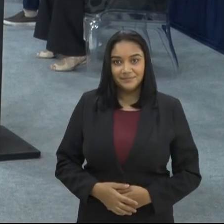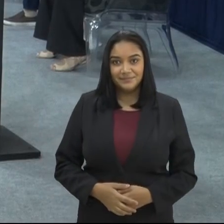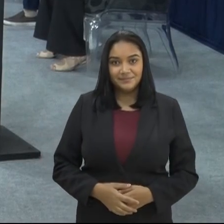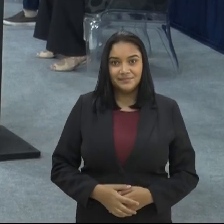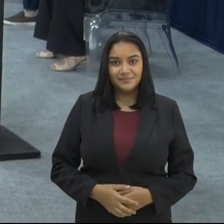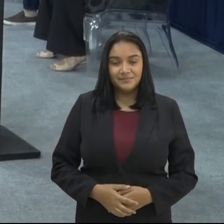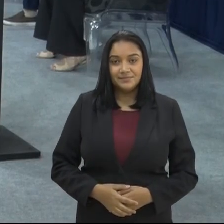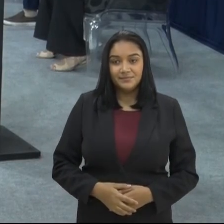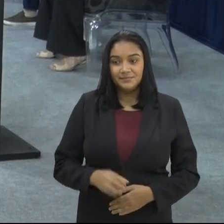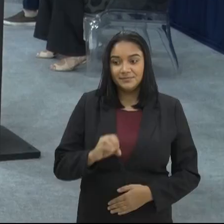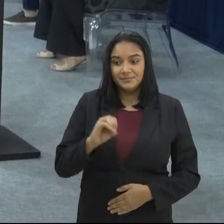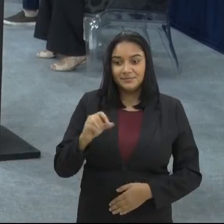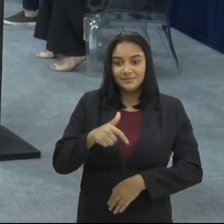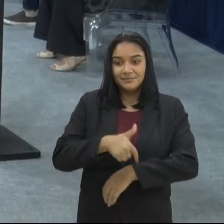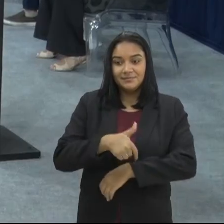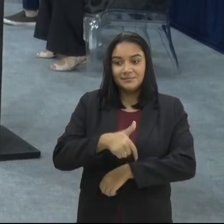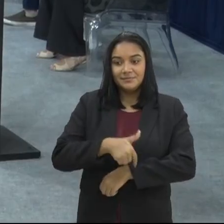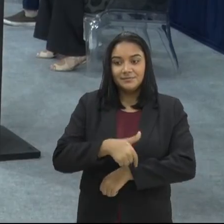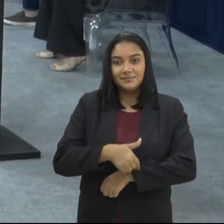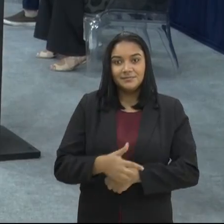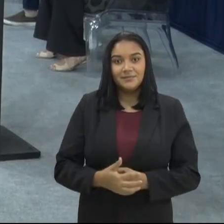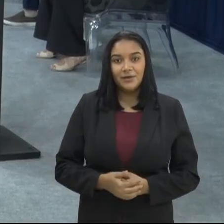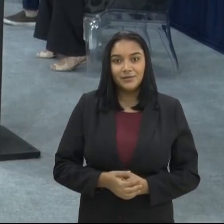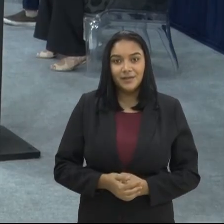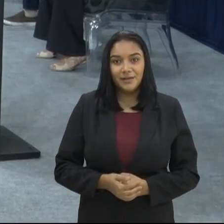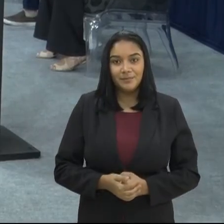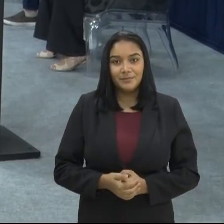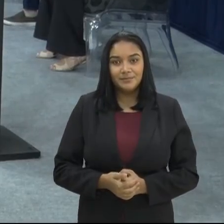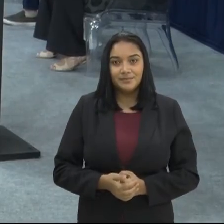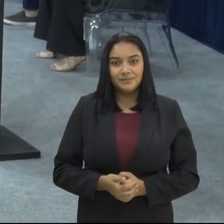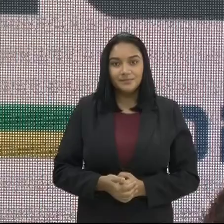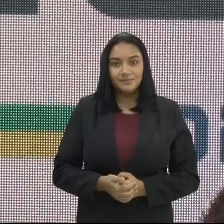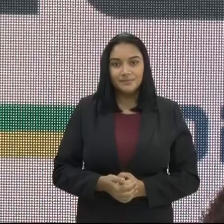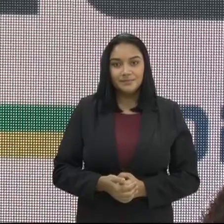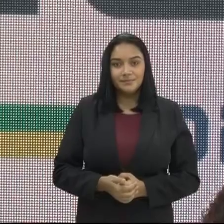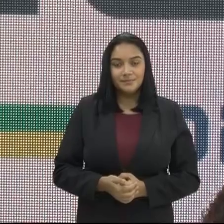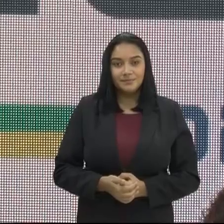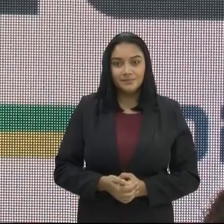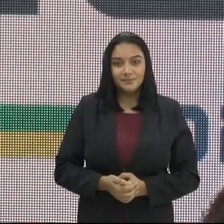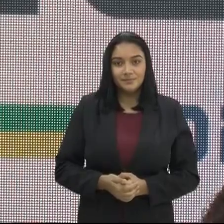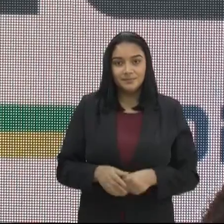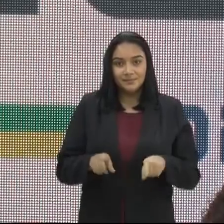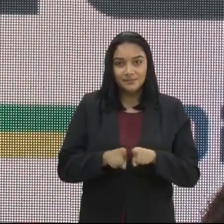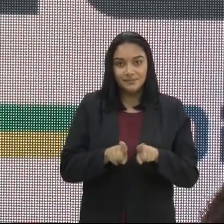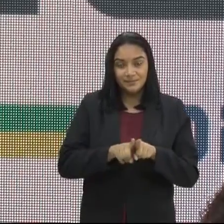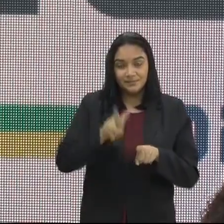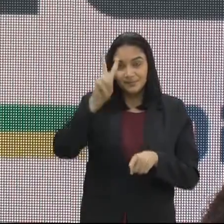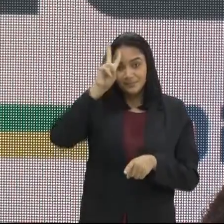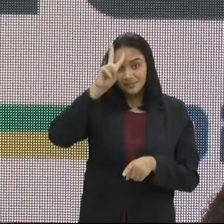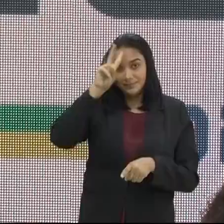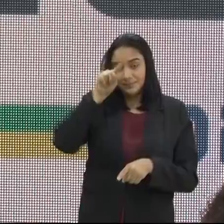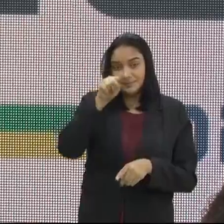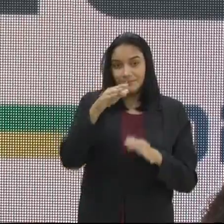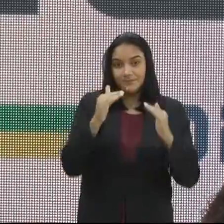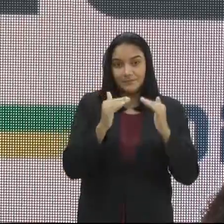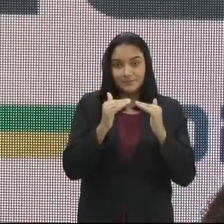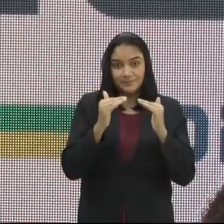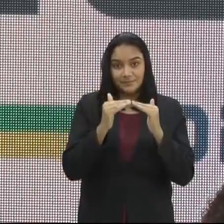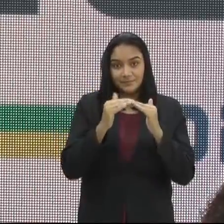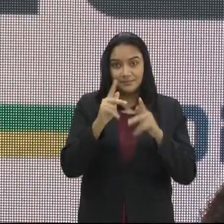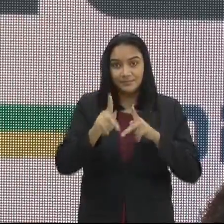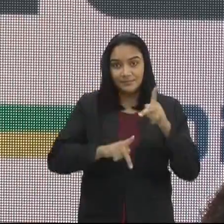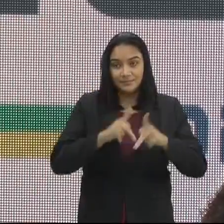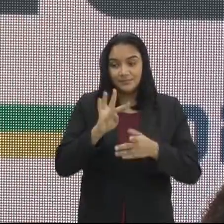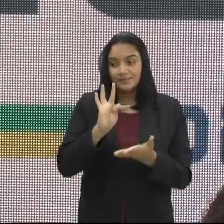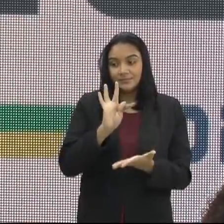zerando o cronômetro, vamos passar para a nossa próxima questão. É importante também lembrarmos e destacarmos para você de casa que a população de Teresina ficou